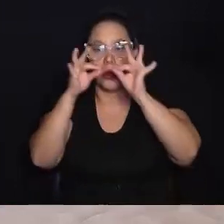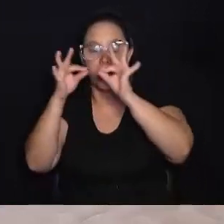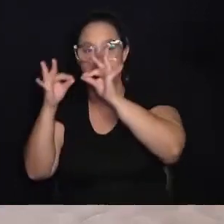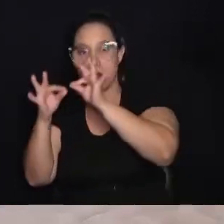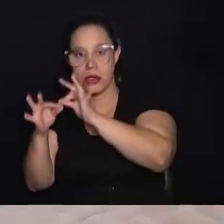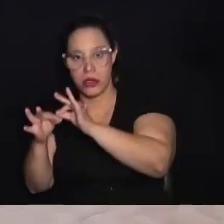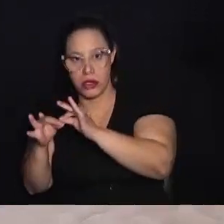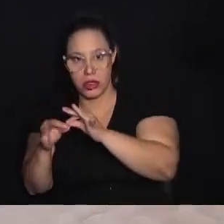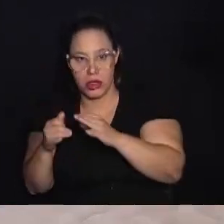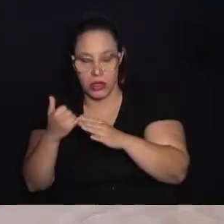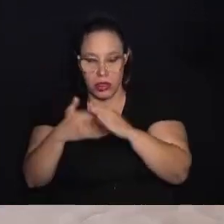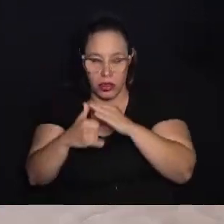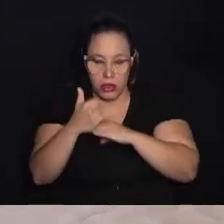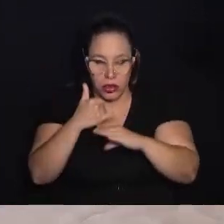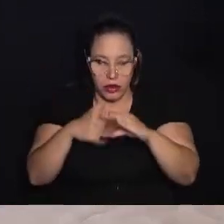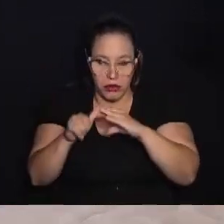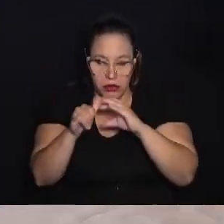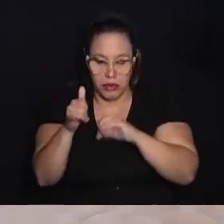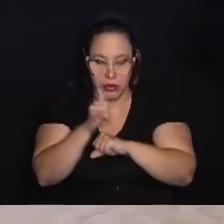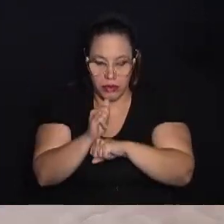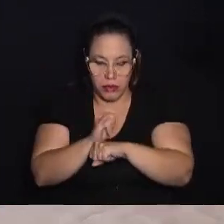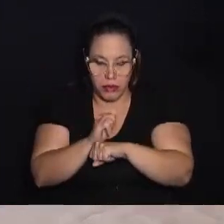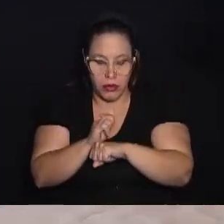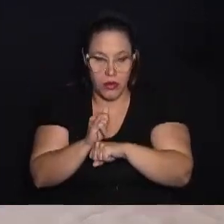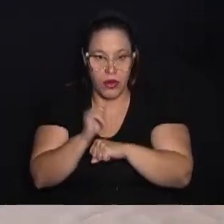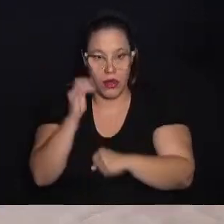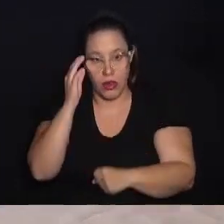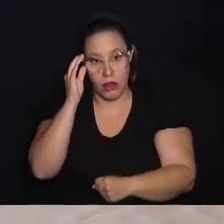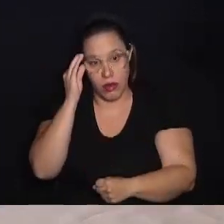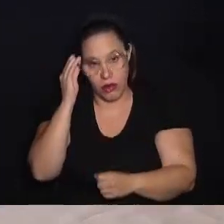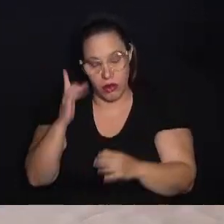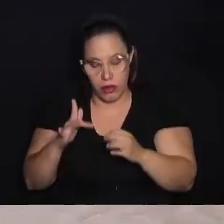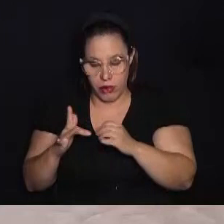programação no YouTube TV Câmara Campinas e de nos seguir nas